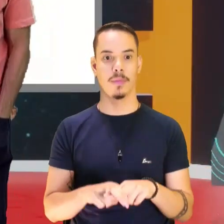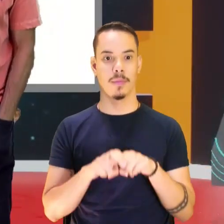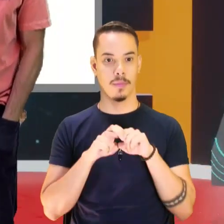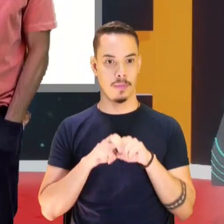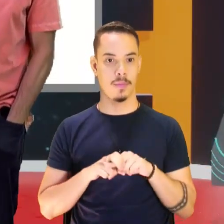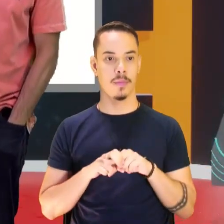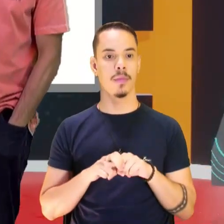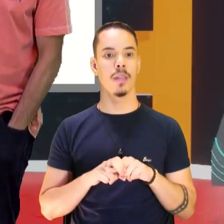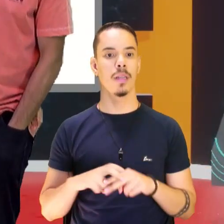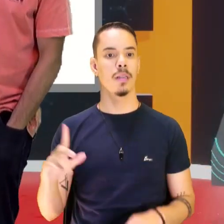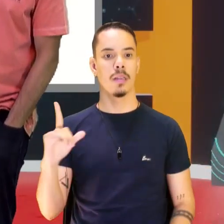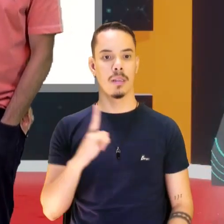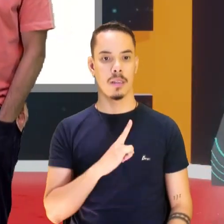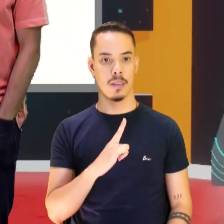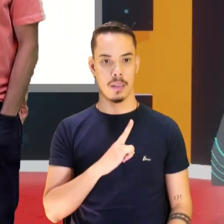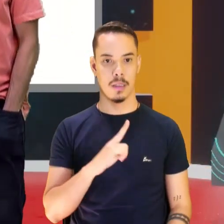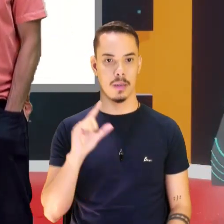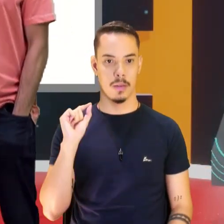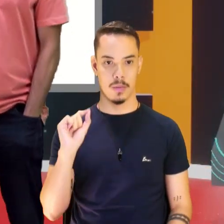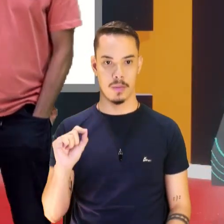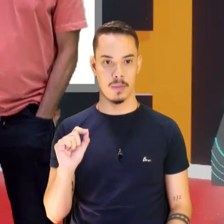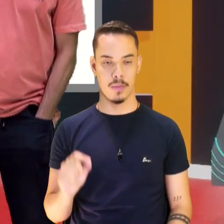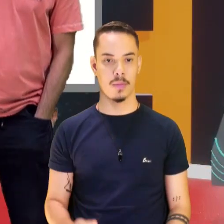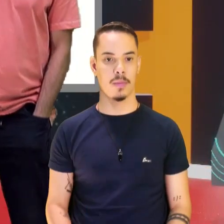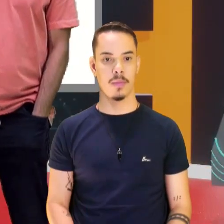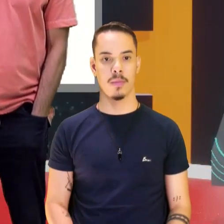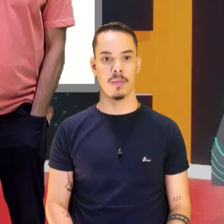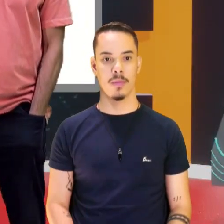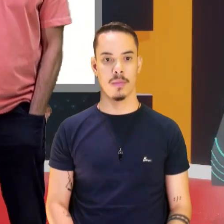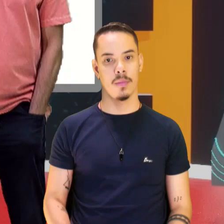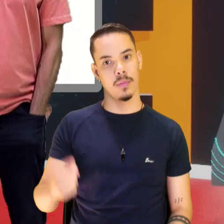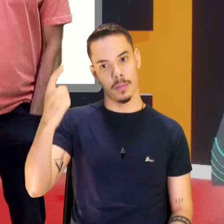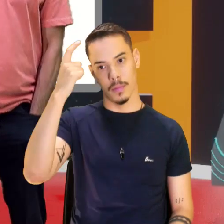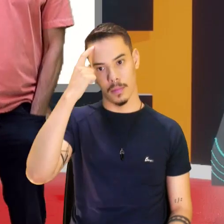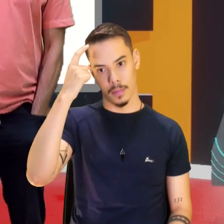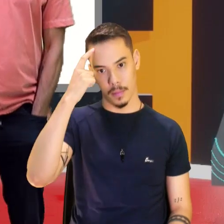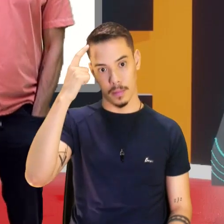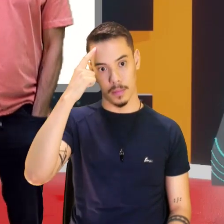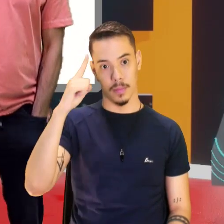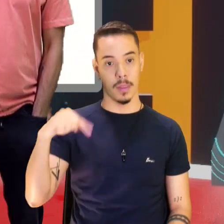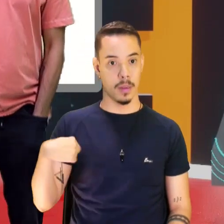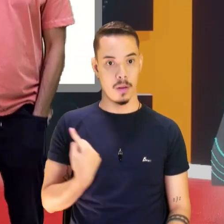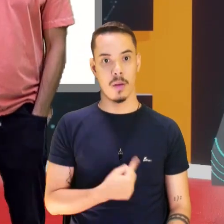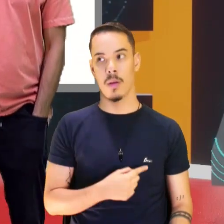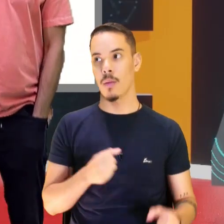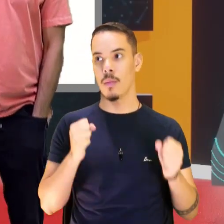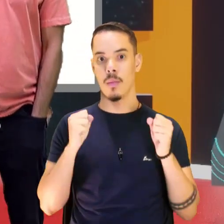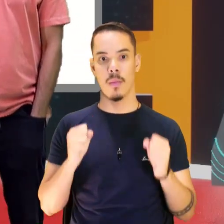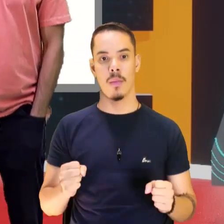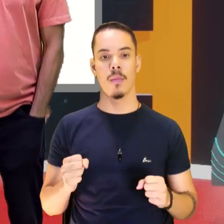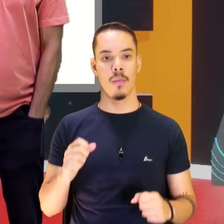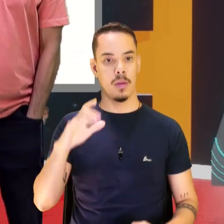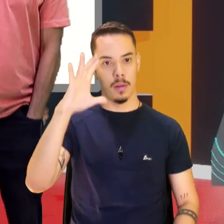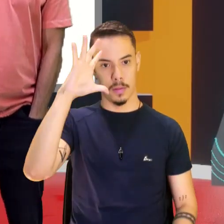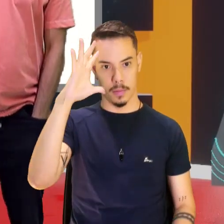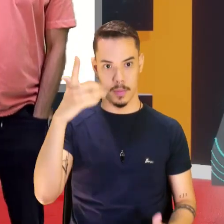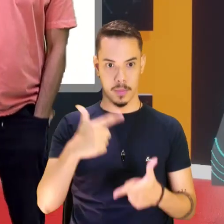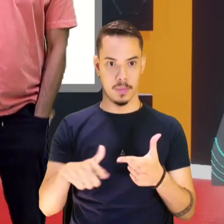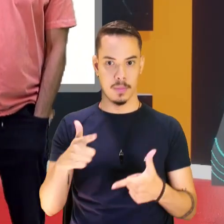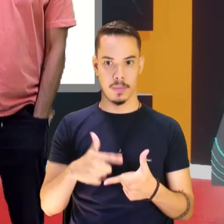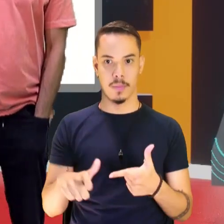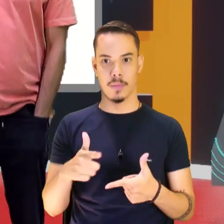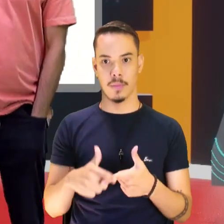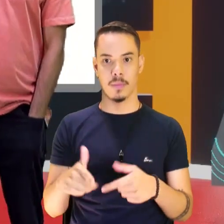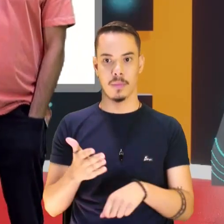gente tem esse, vamos dizer assim, essa noção, né? A gente pode procurar resolver o problema antes, né?